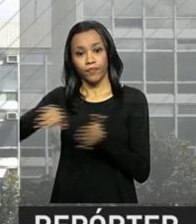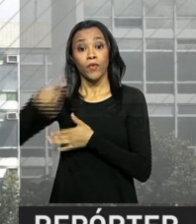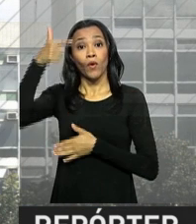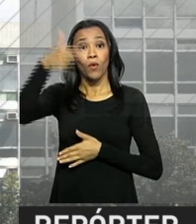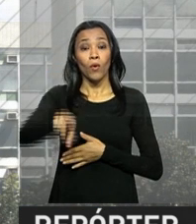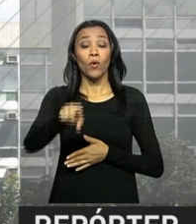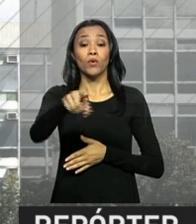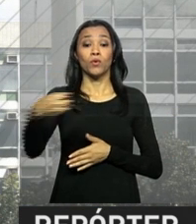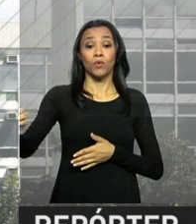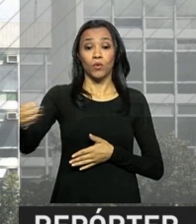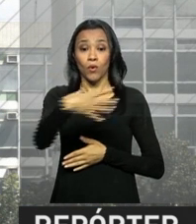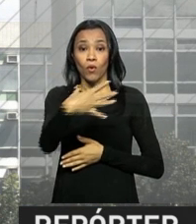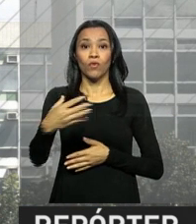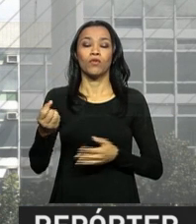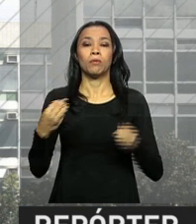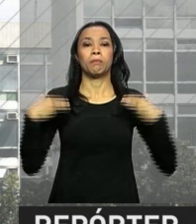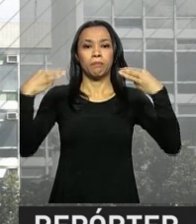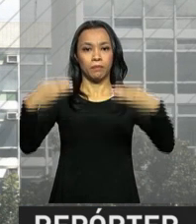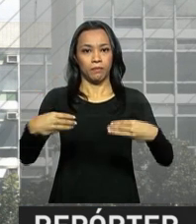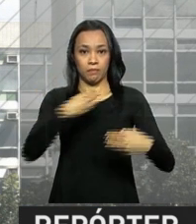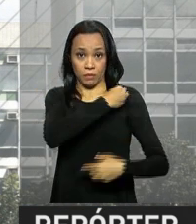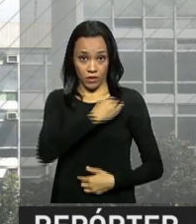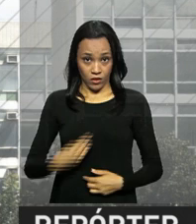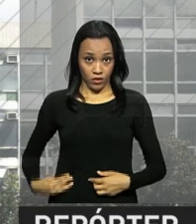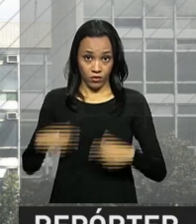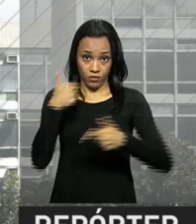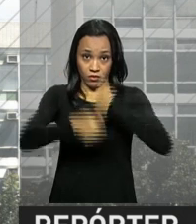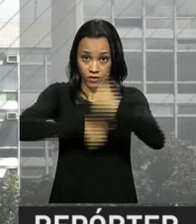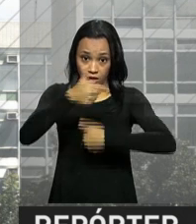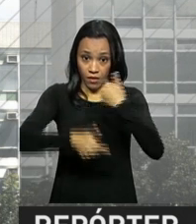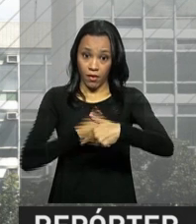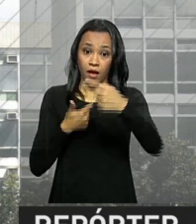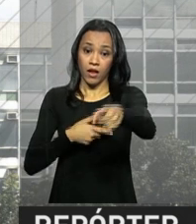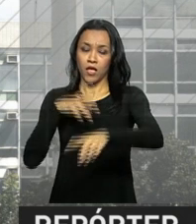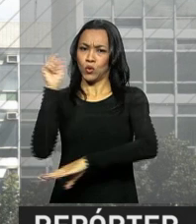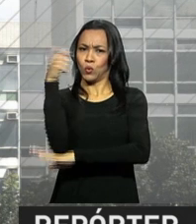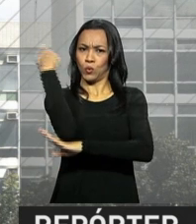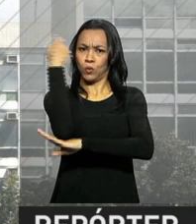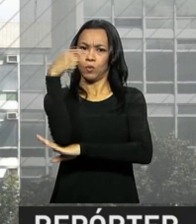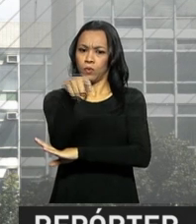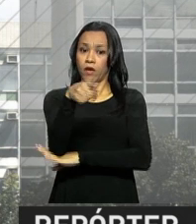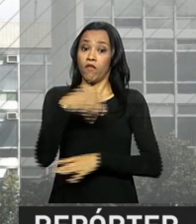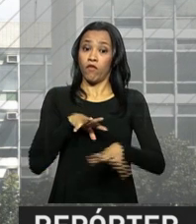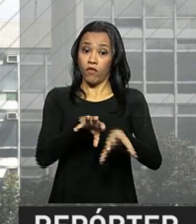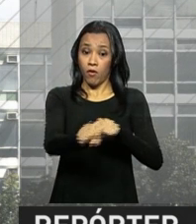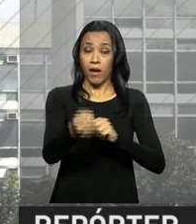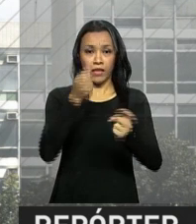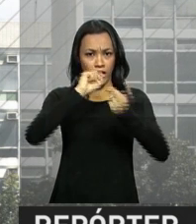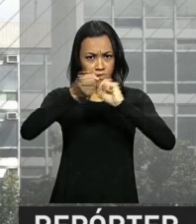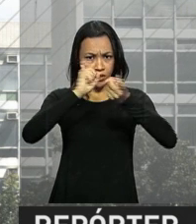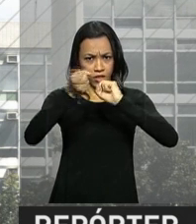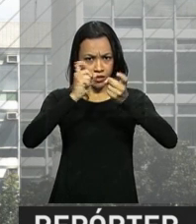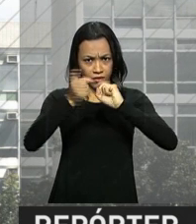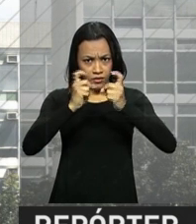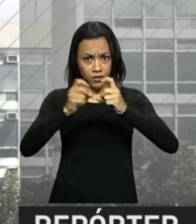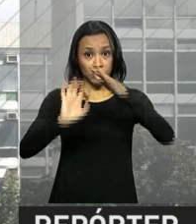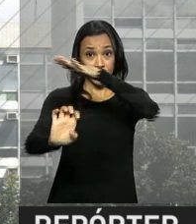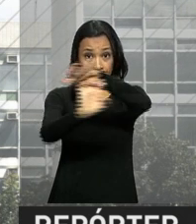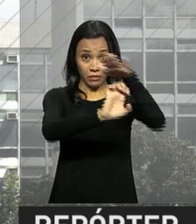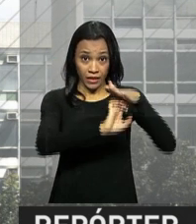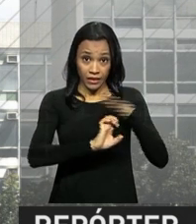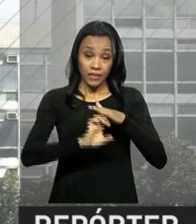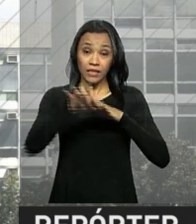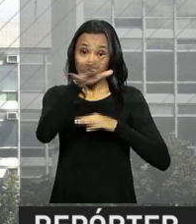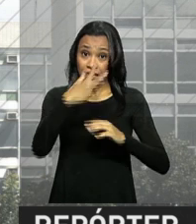do Trabalho é Ronaldo Nogueira, deputado federal pelo Rio Grande do Sul. É formado em administração de empresas e especialista em gestão